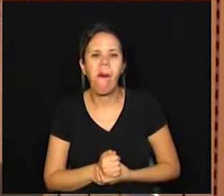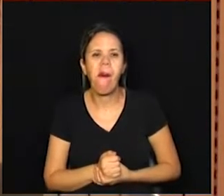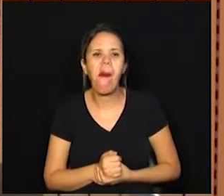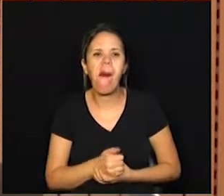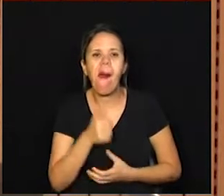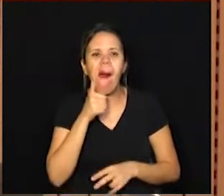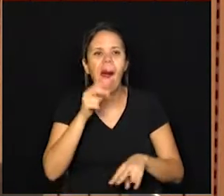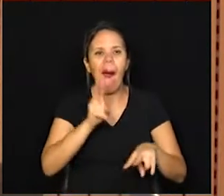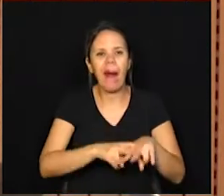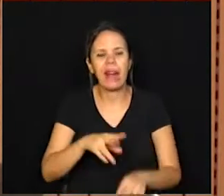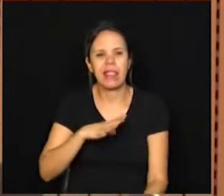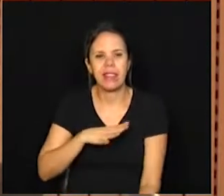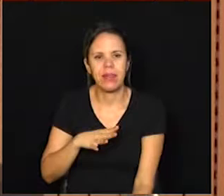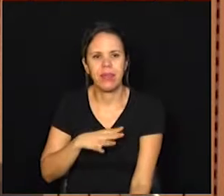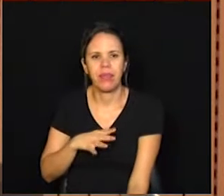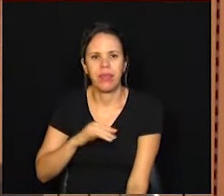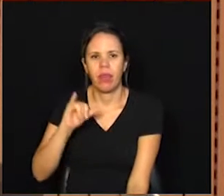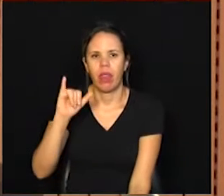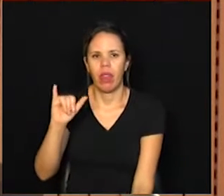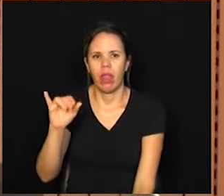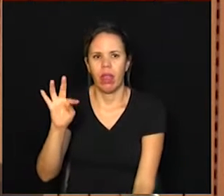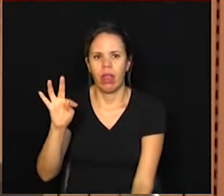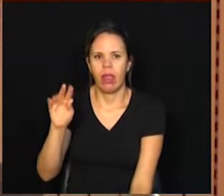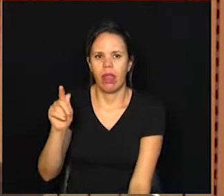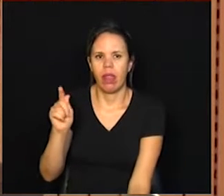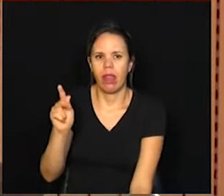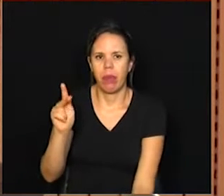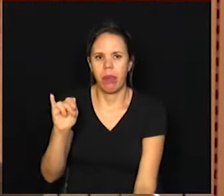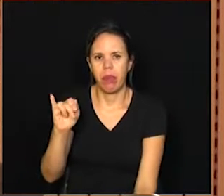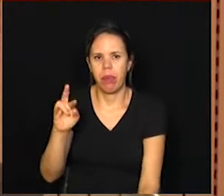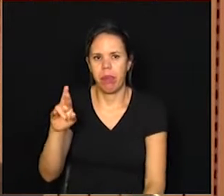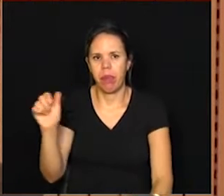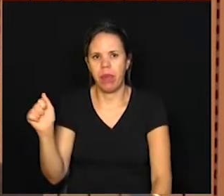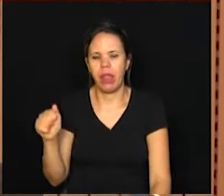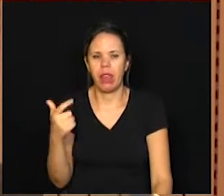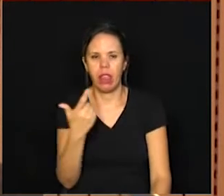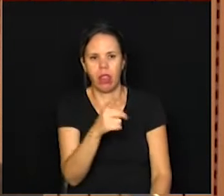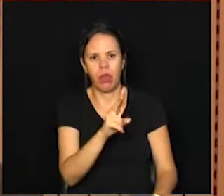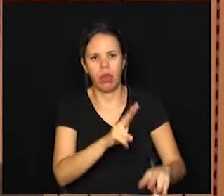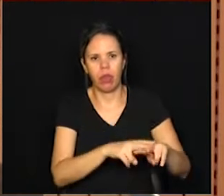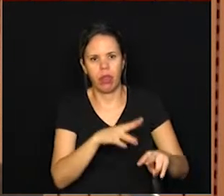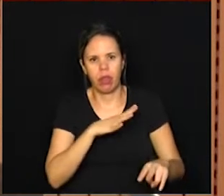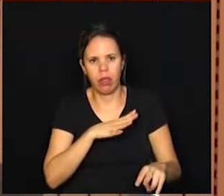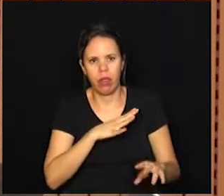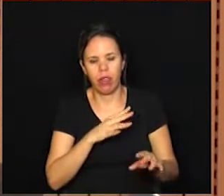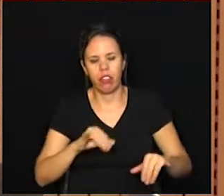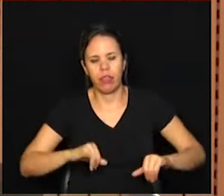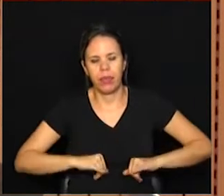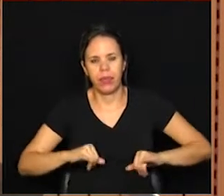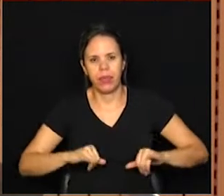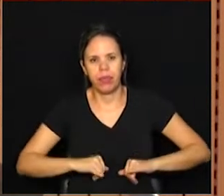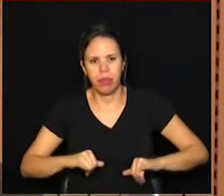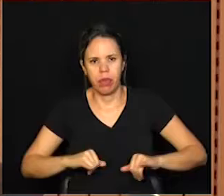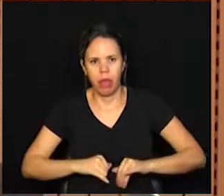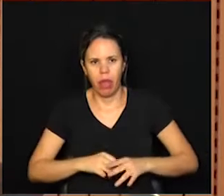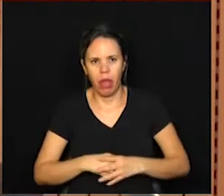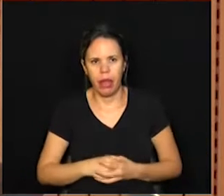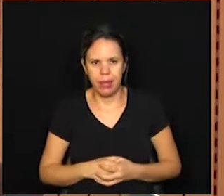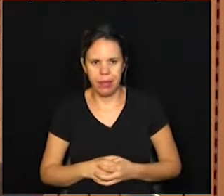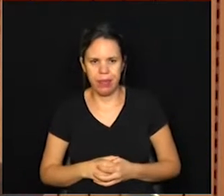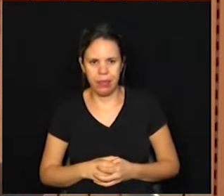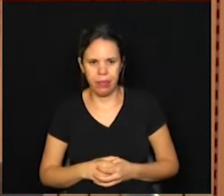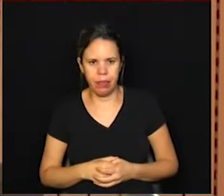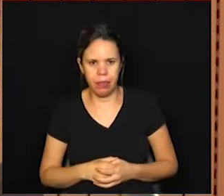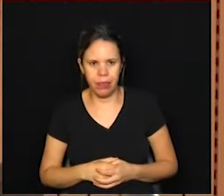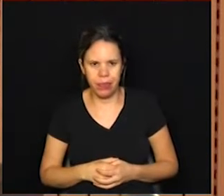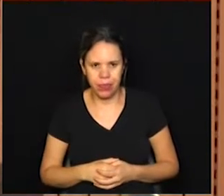prisioneira da cidade de Itapira, que estava cumprindo pena em Tremembé. Ela sofreu por